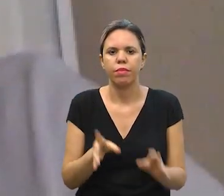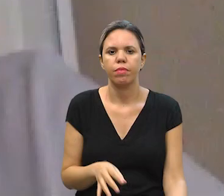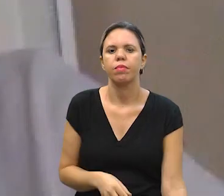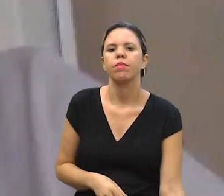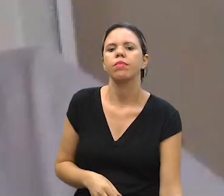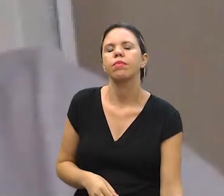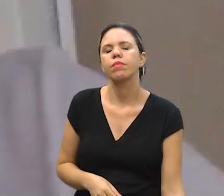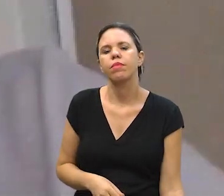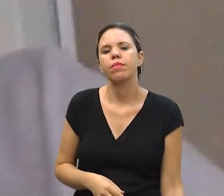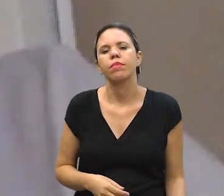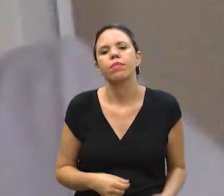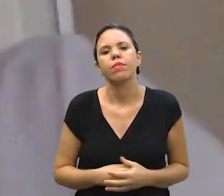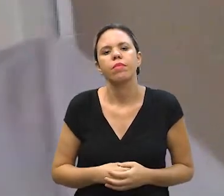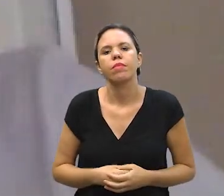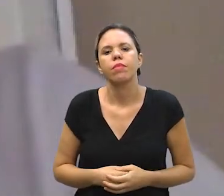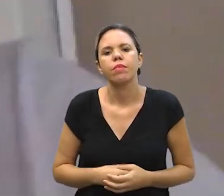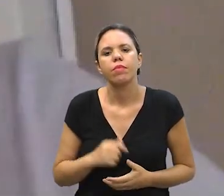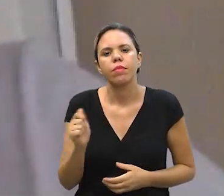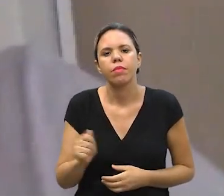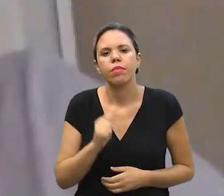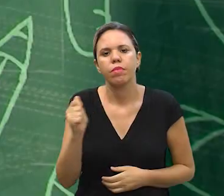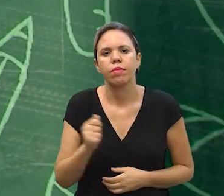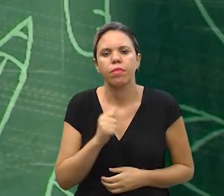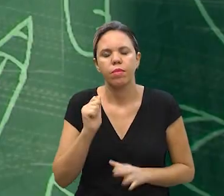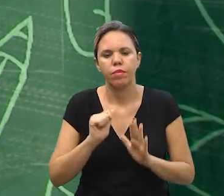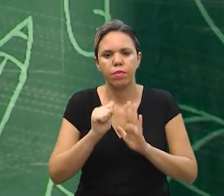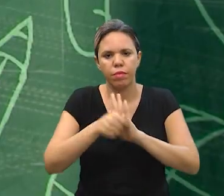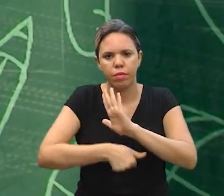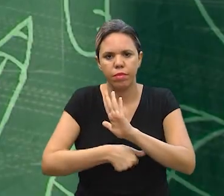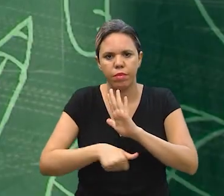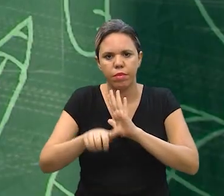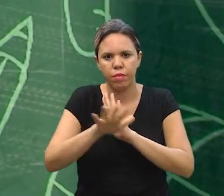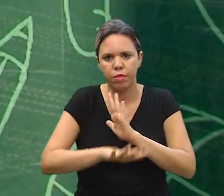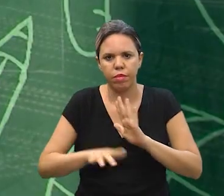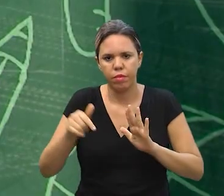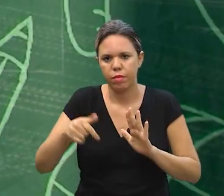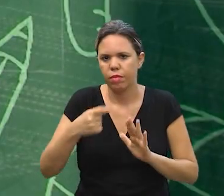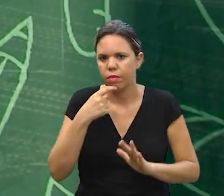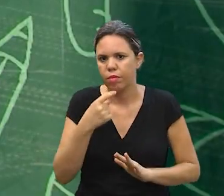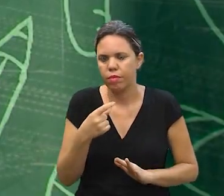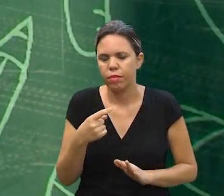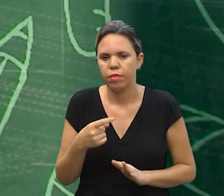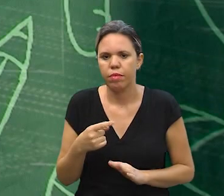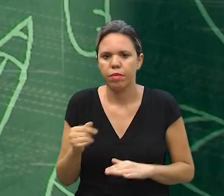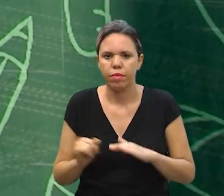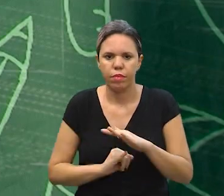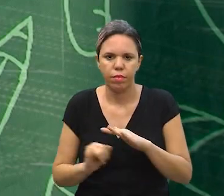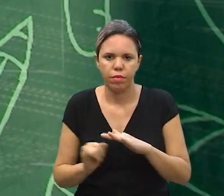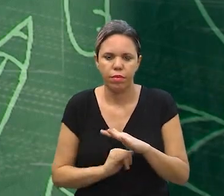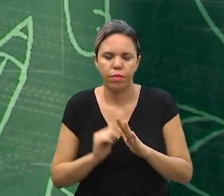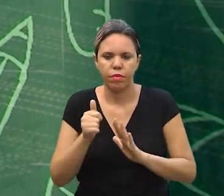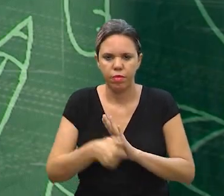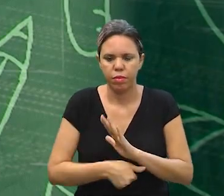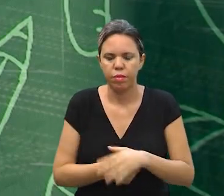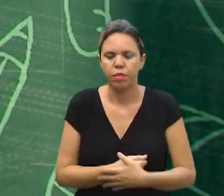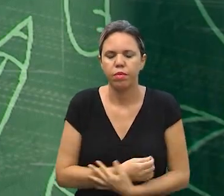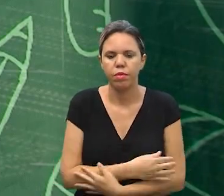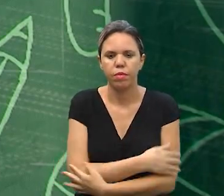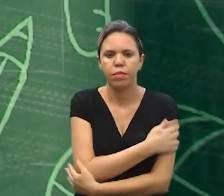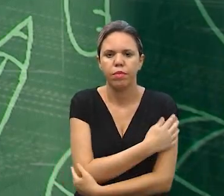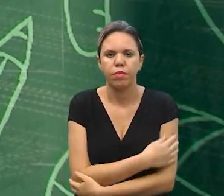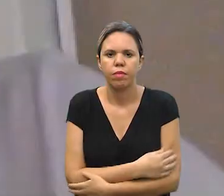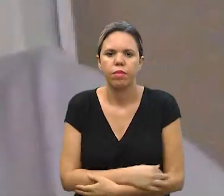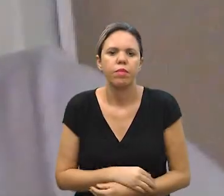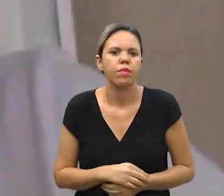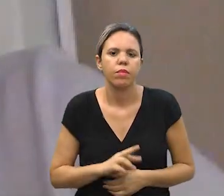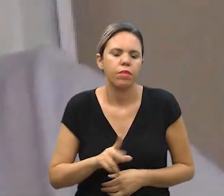vendido nas associações de síndrome de Down, aqui em Campinas, na Fundação Síndrome de Down.